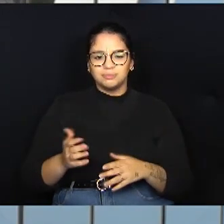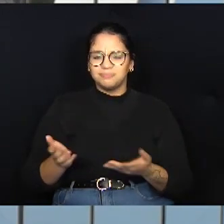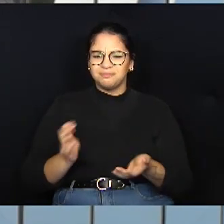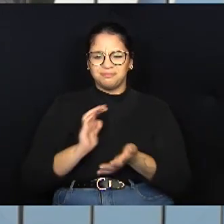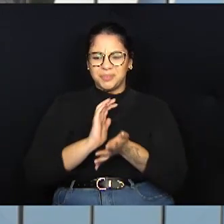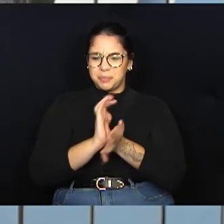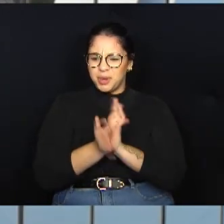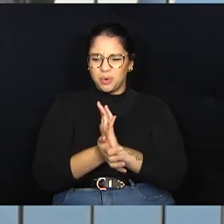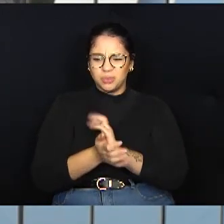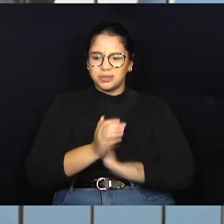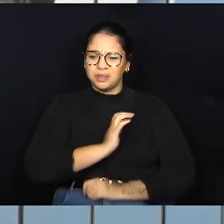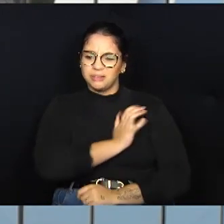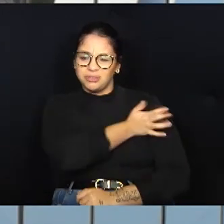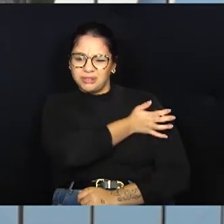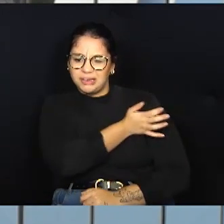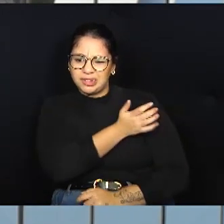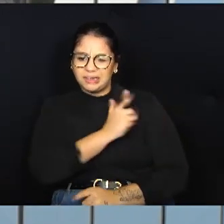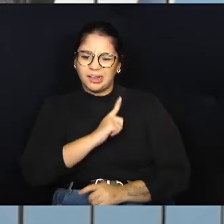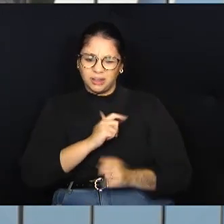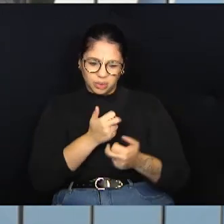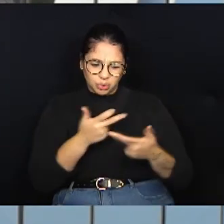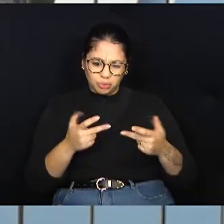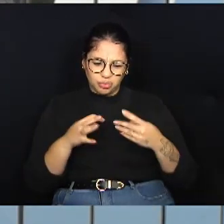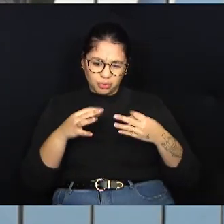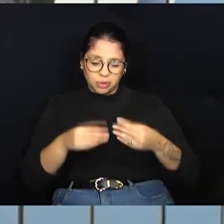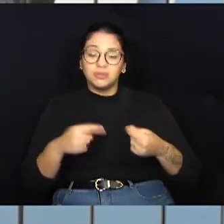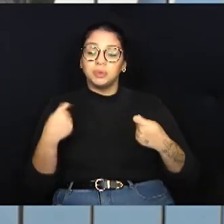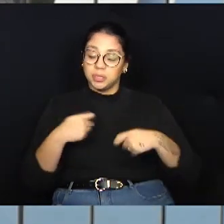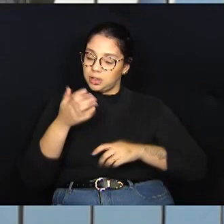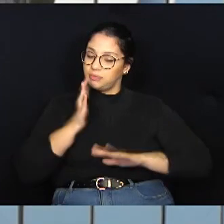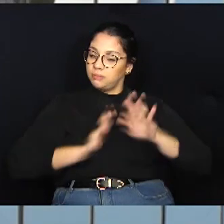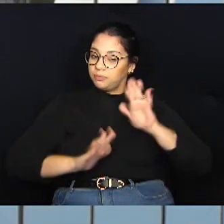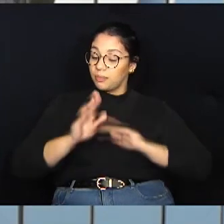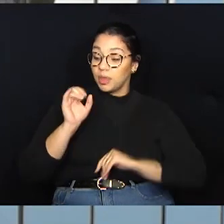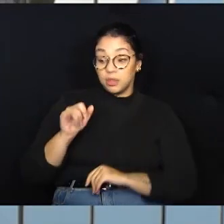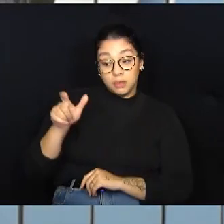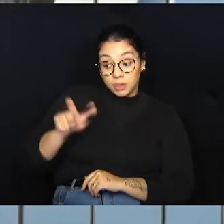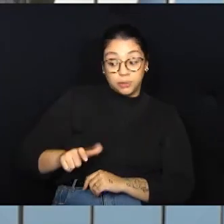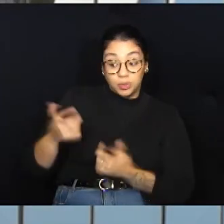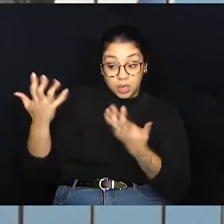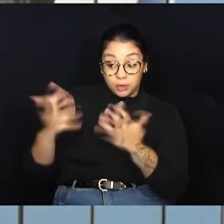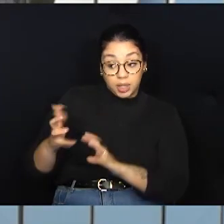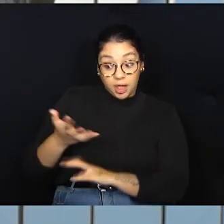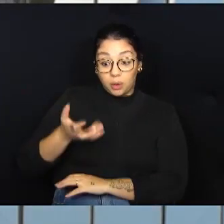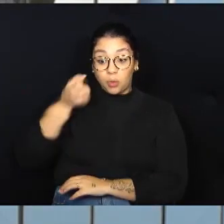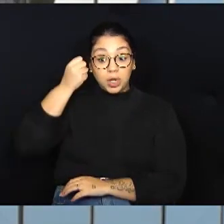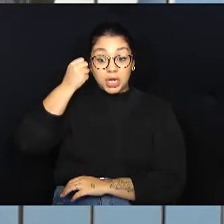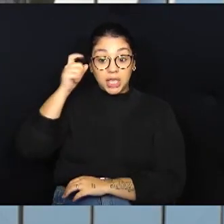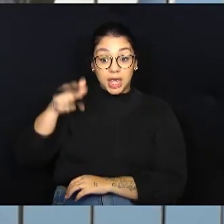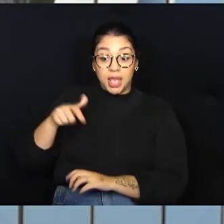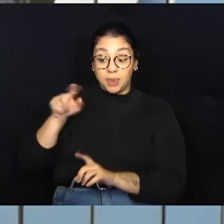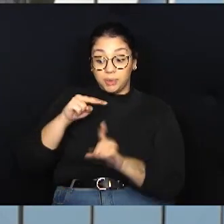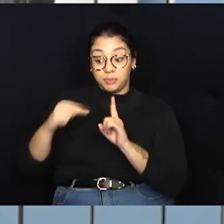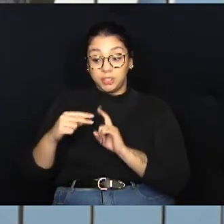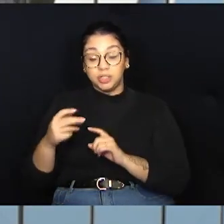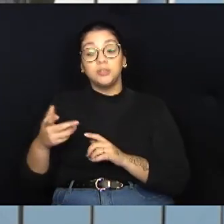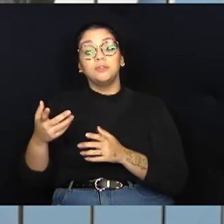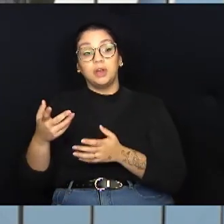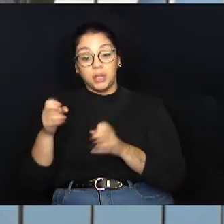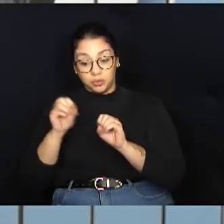os aspectos, nós temos que policiar sim. Se a pessoa não quer acolher na perspectiva educacional,